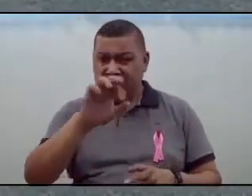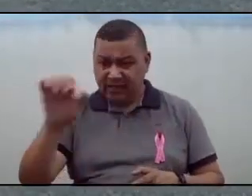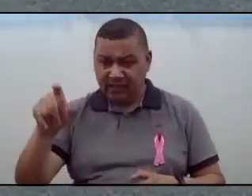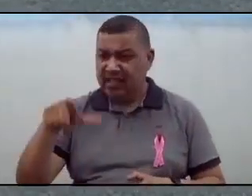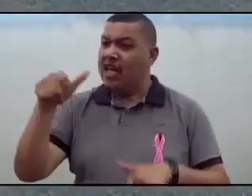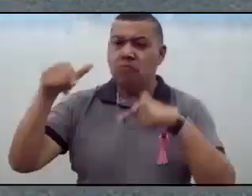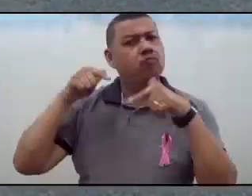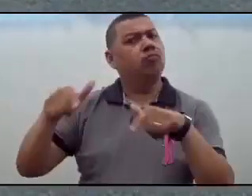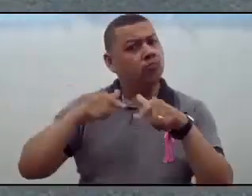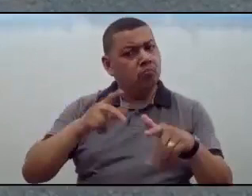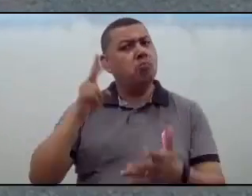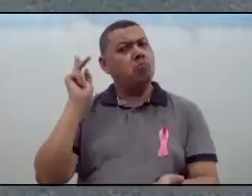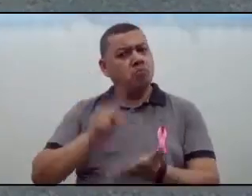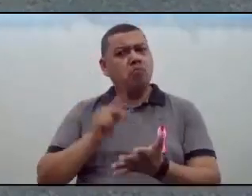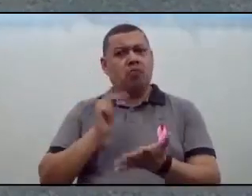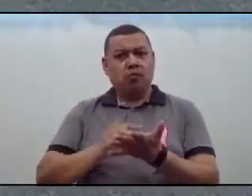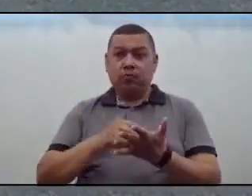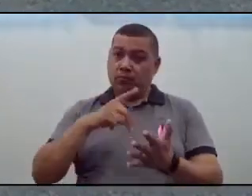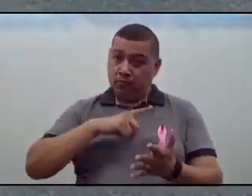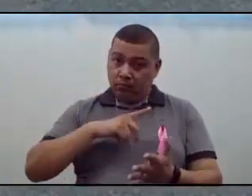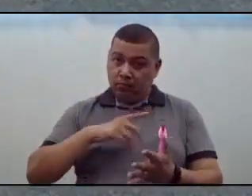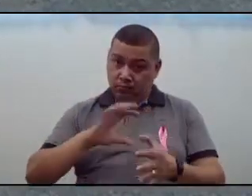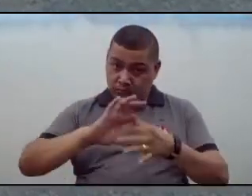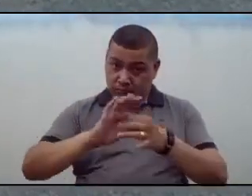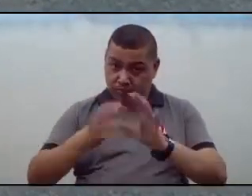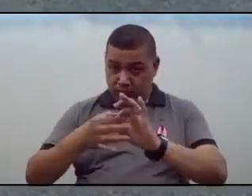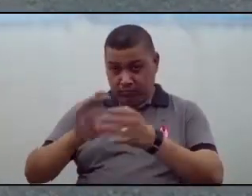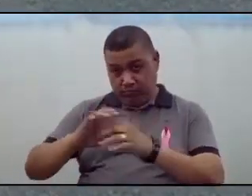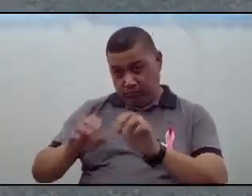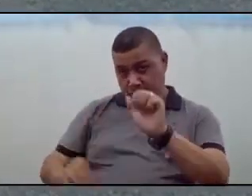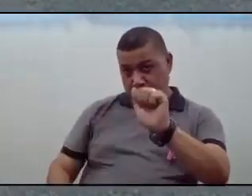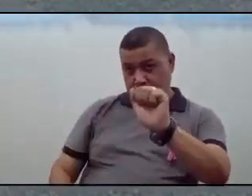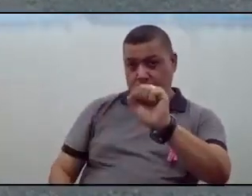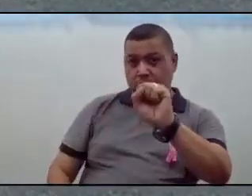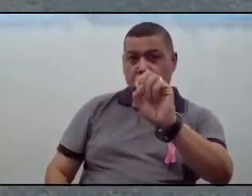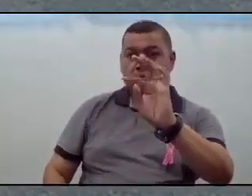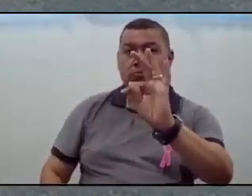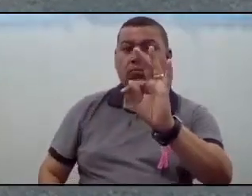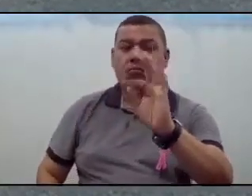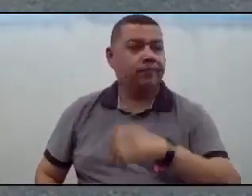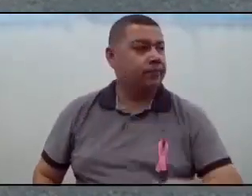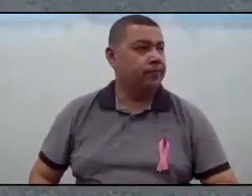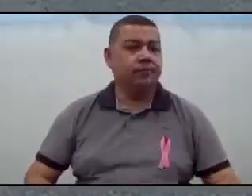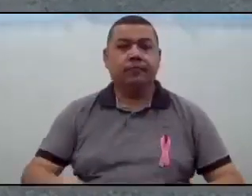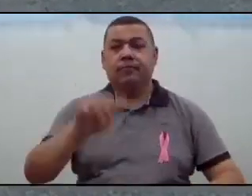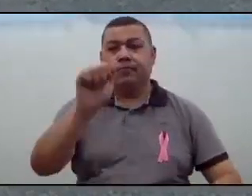grande trabalho dentro desse contexto da ZACO. Então eu queria aqui